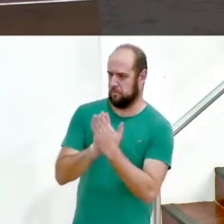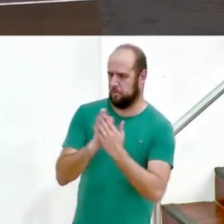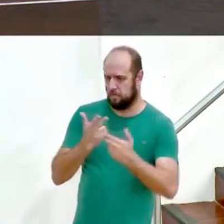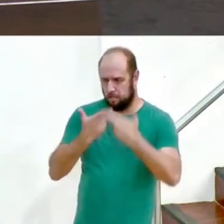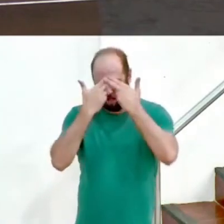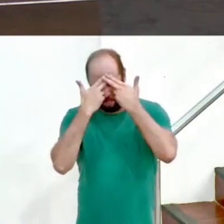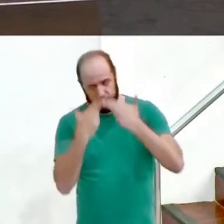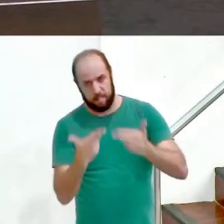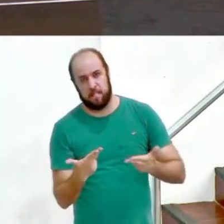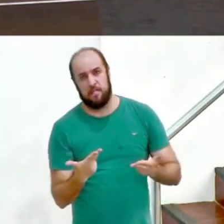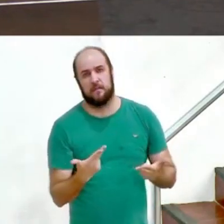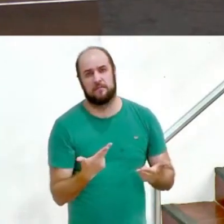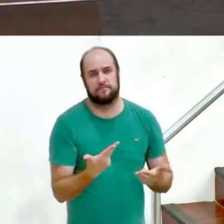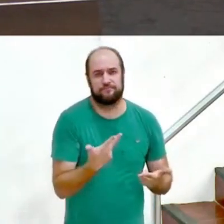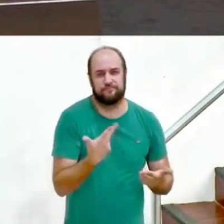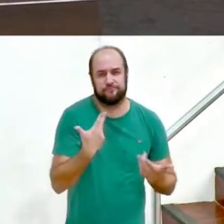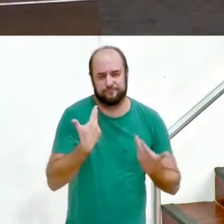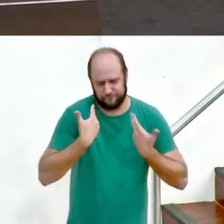frustração, decepção.